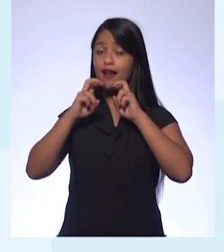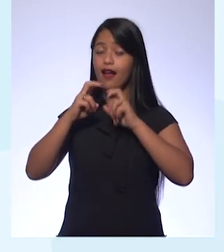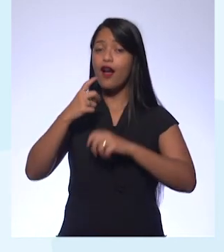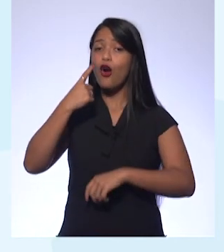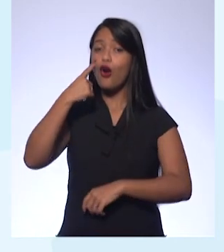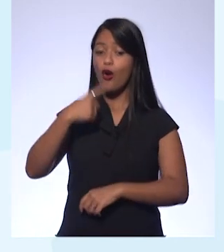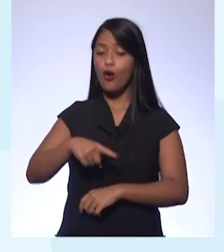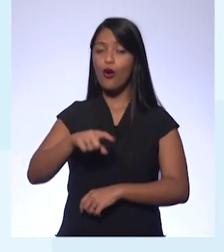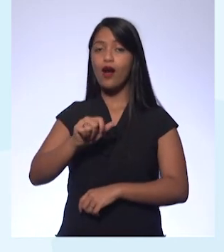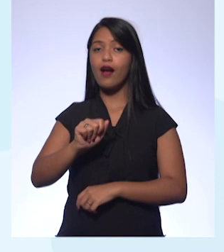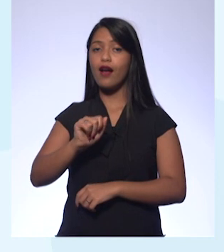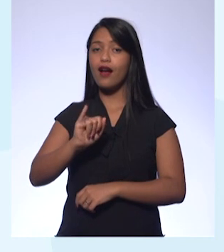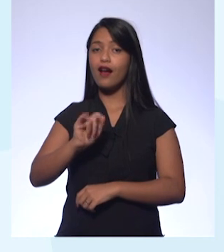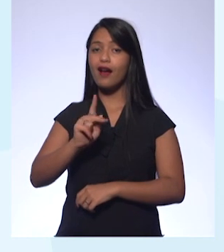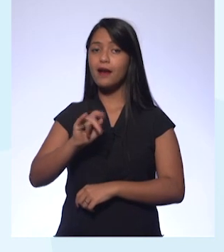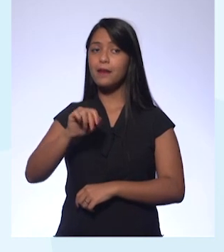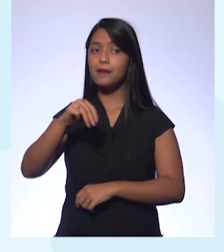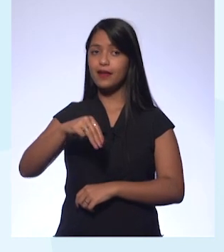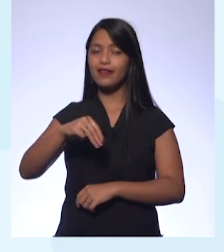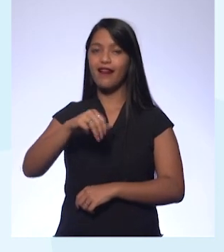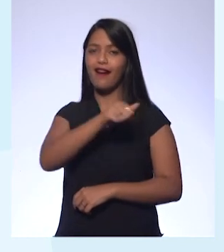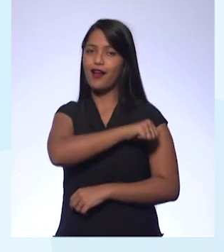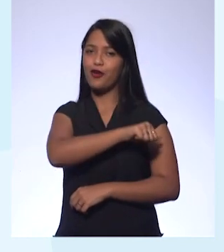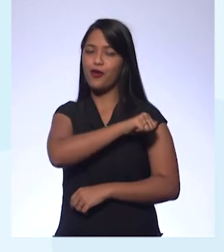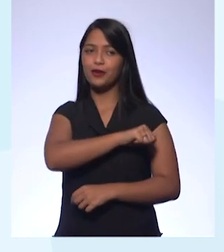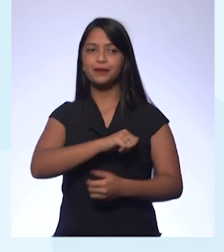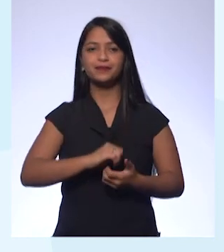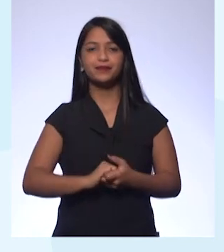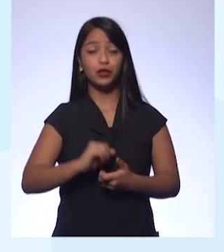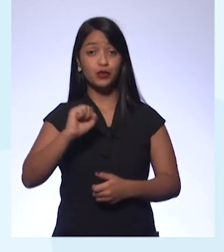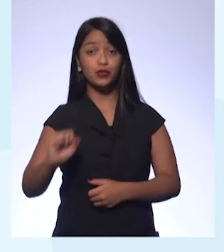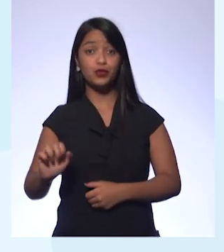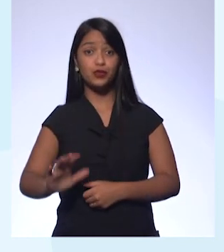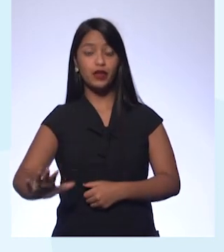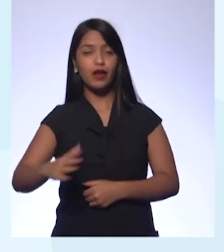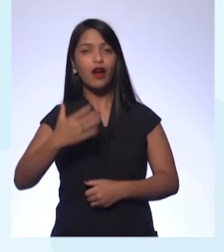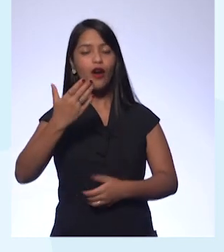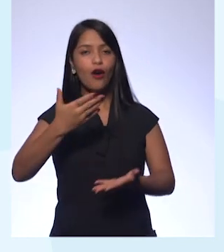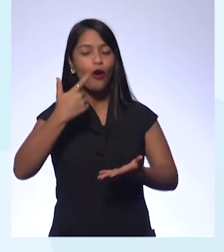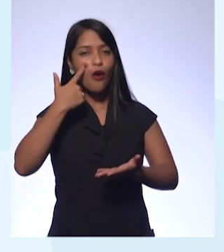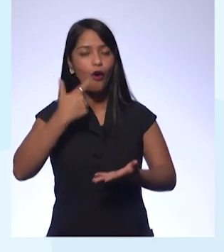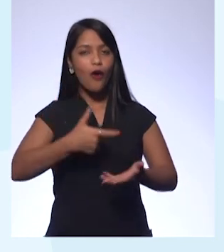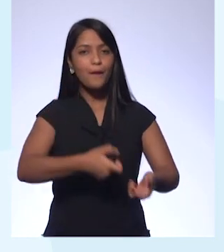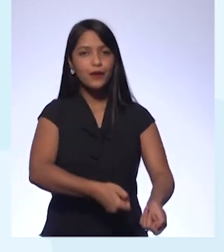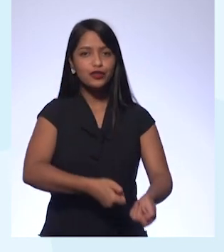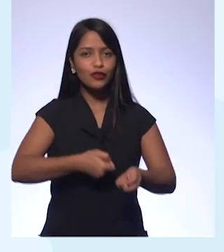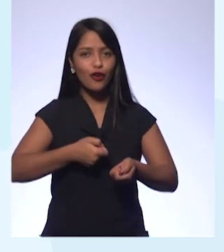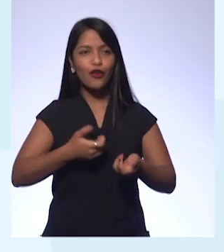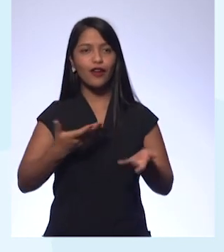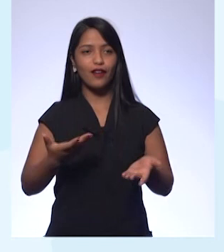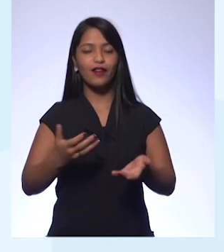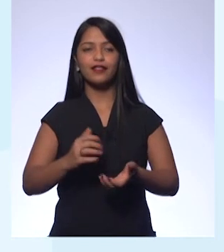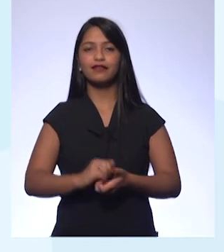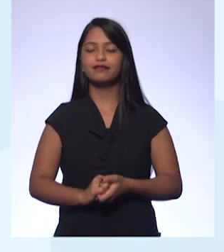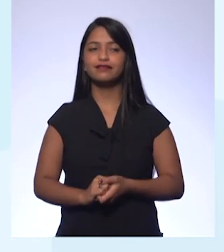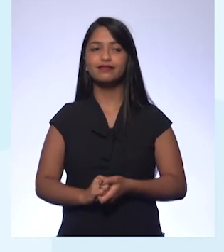Carioca. Olha a mandioca, Barraca Sudeste. O aiso. O que está escrito ali? Caba